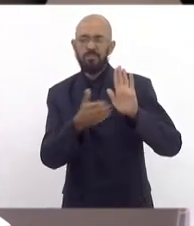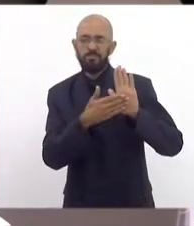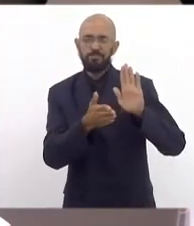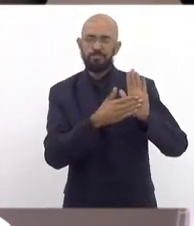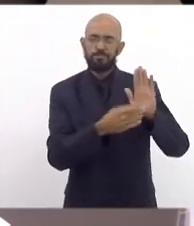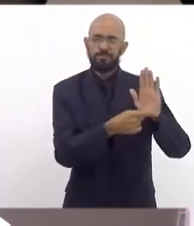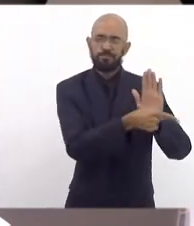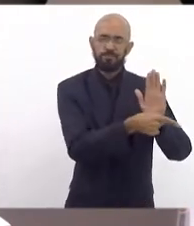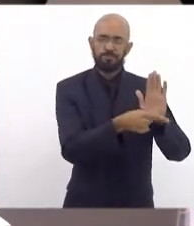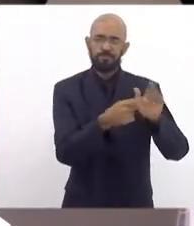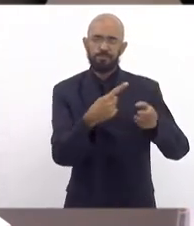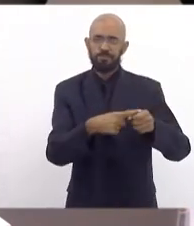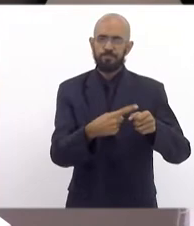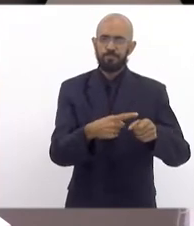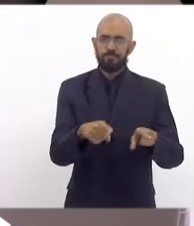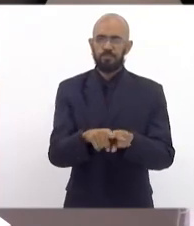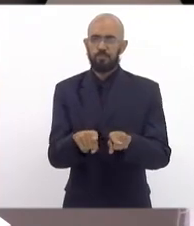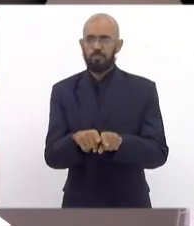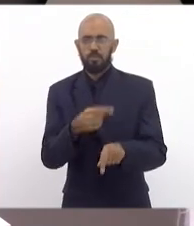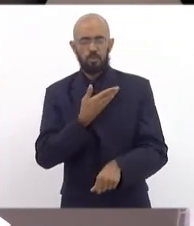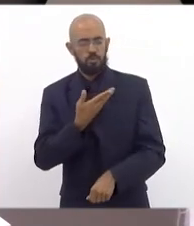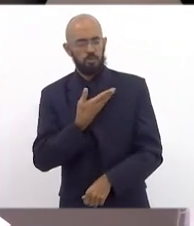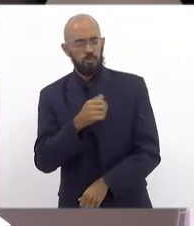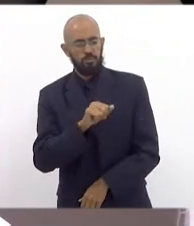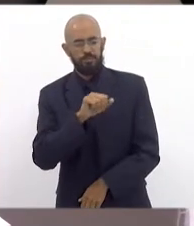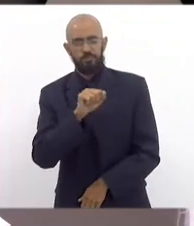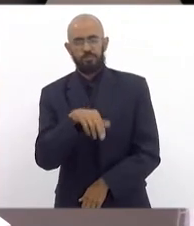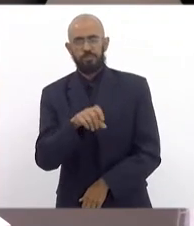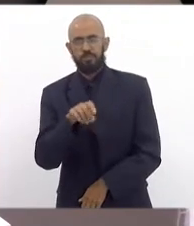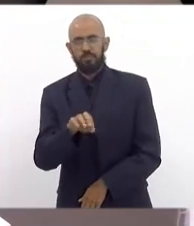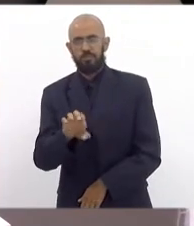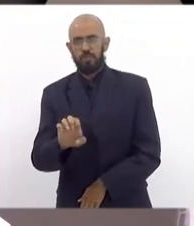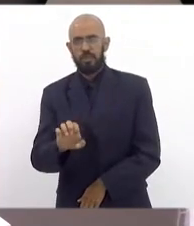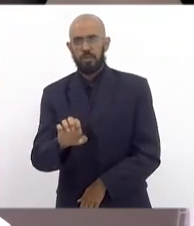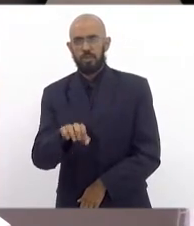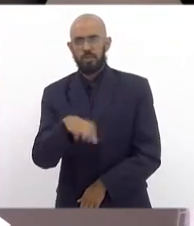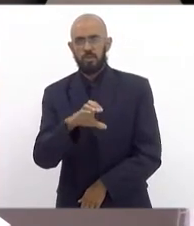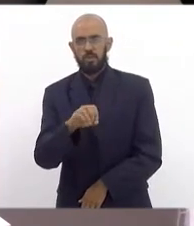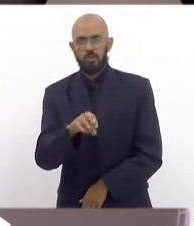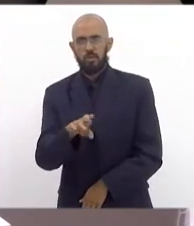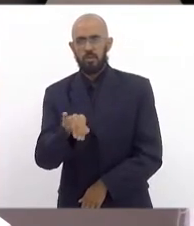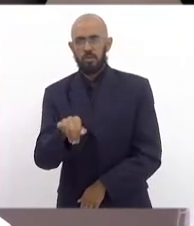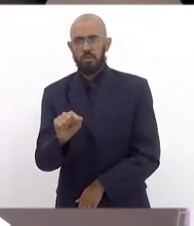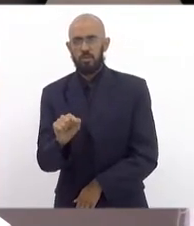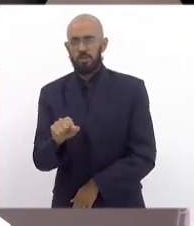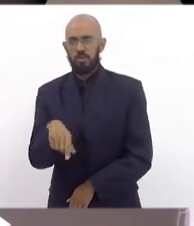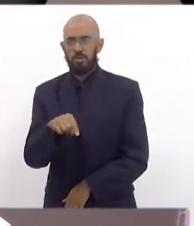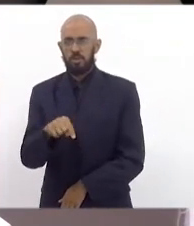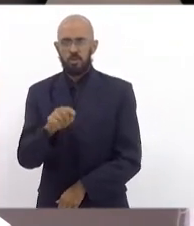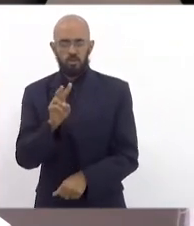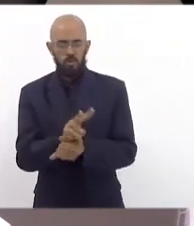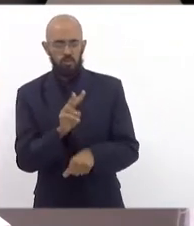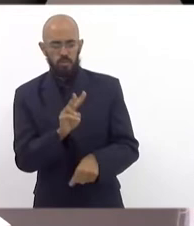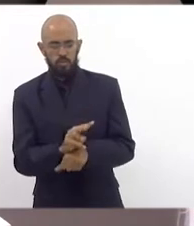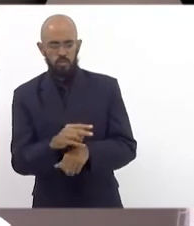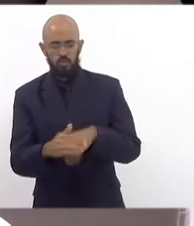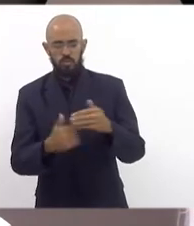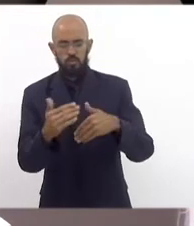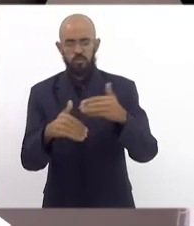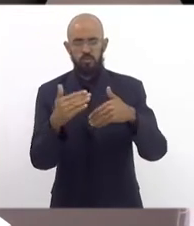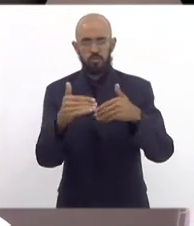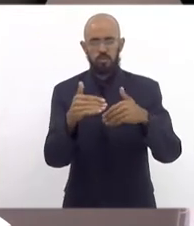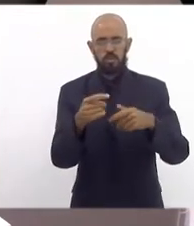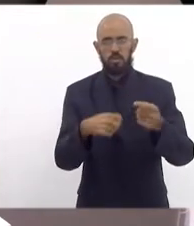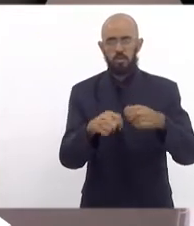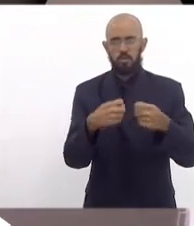cidade e o nosso colega também o André Correia tá bem que é um defensor do desenvolvimento econômico defensores